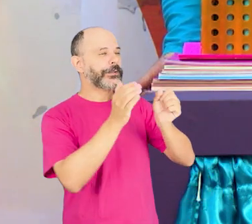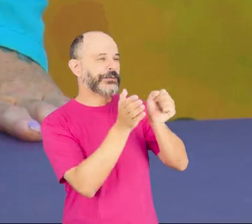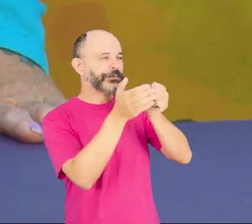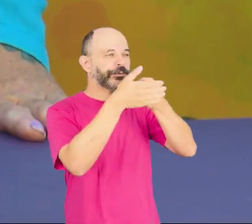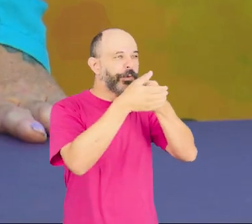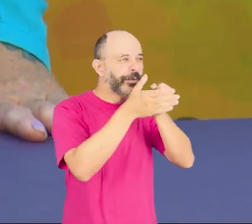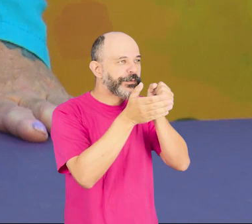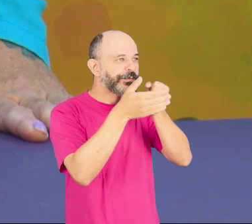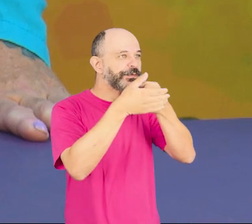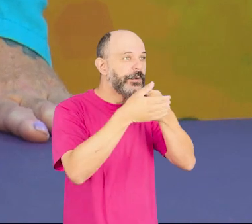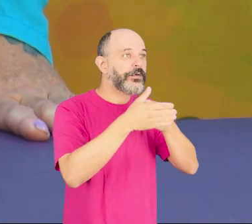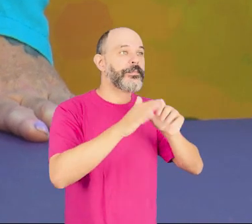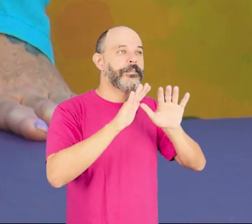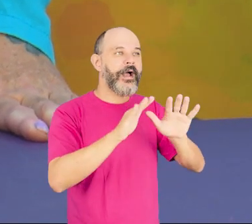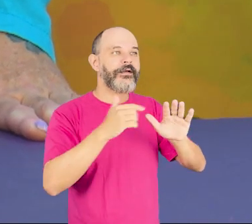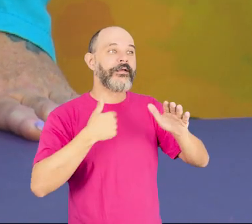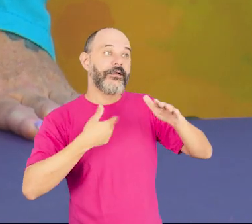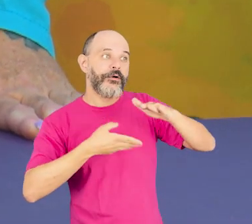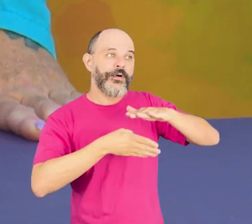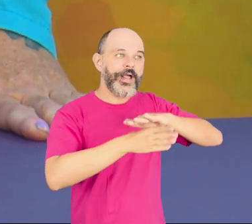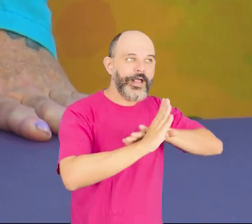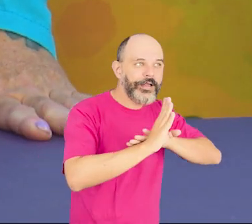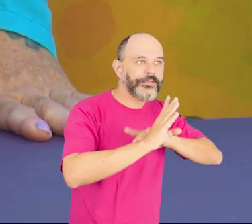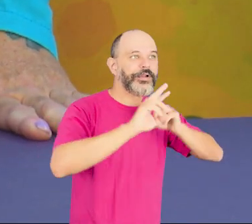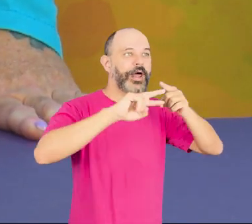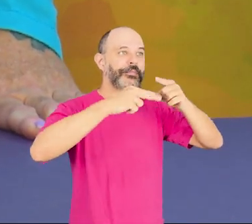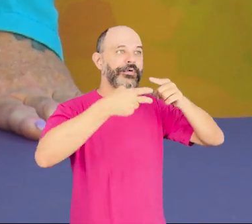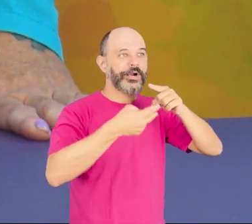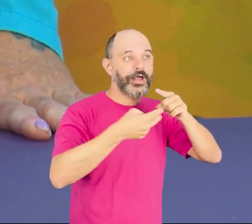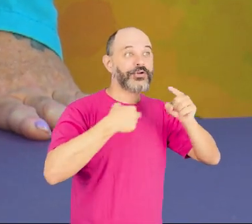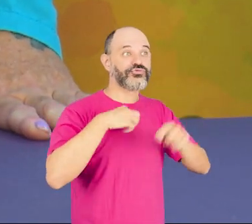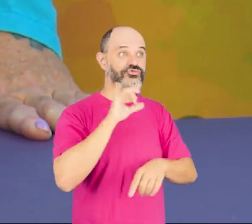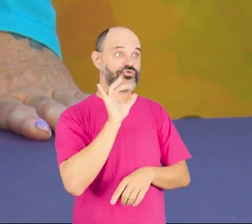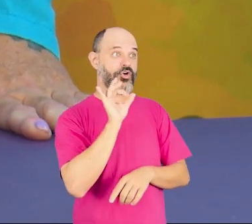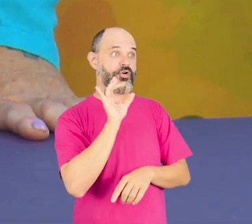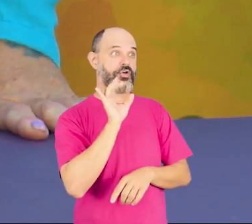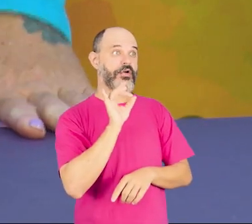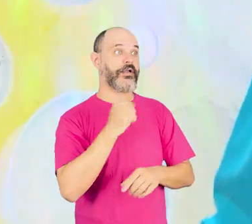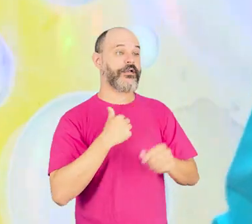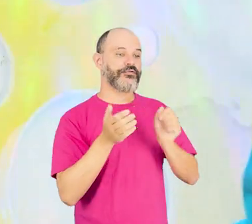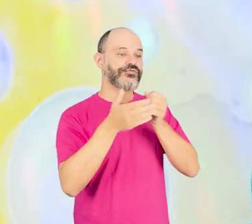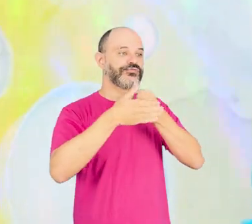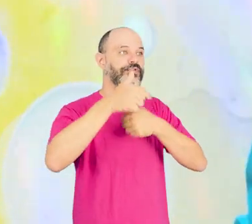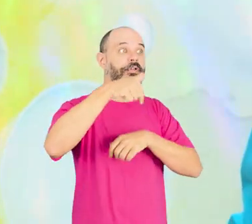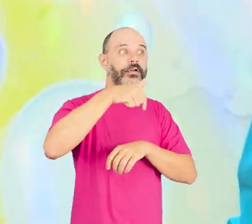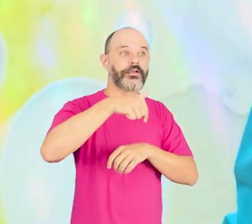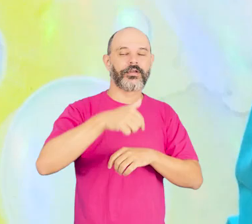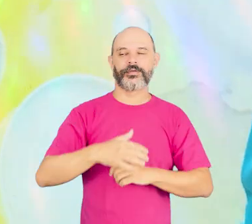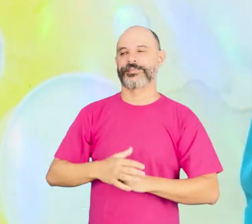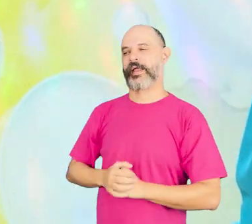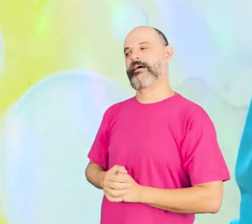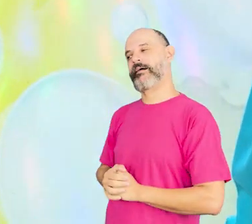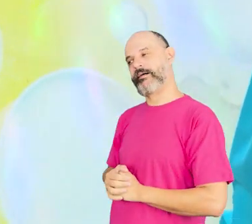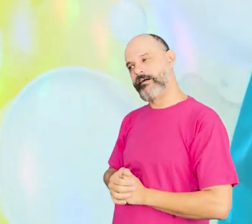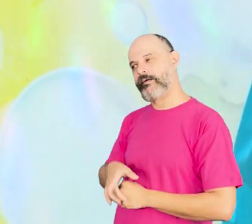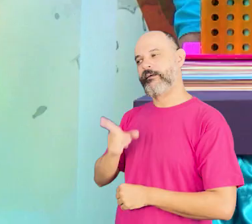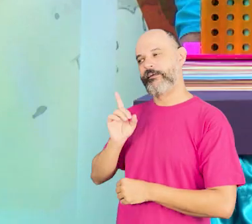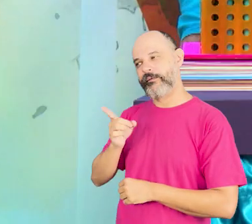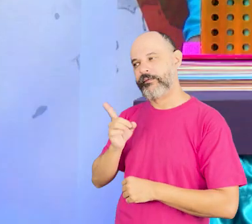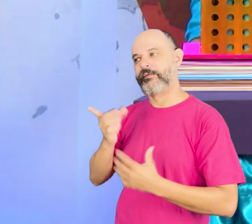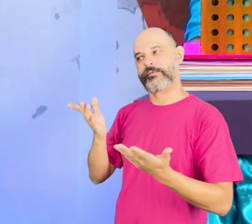pica-esconde. E como só eu consigo entrar no laboratório, me escondi aqui. Que